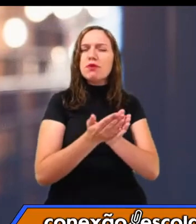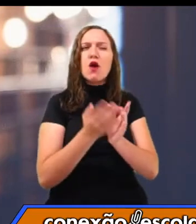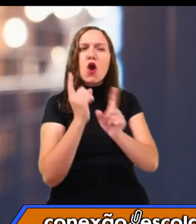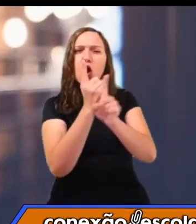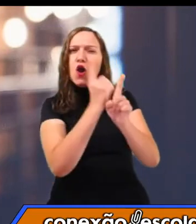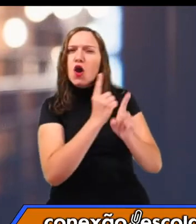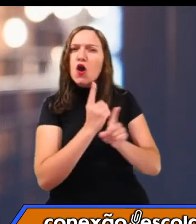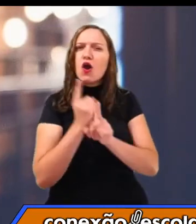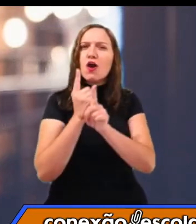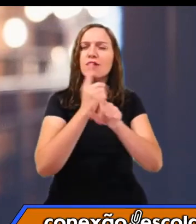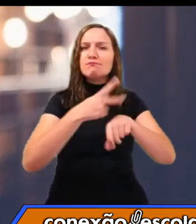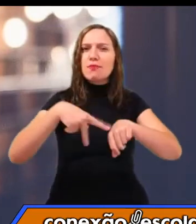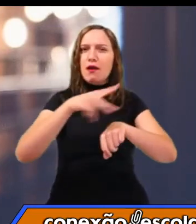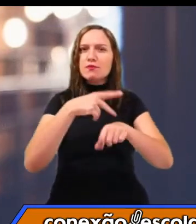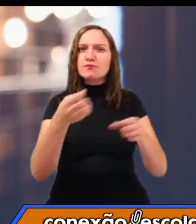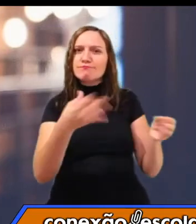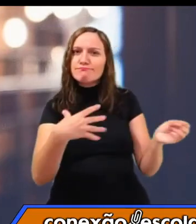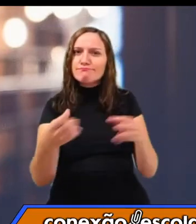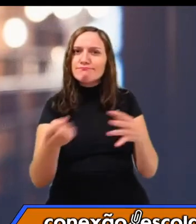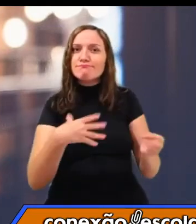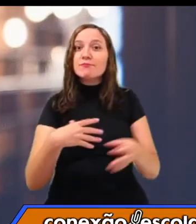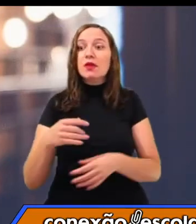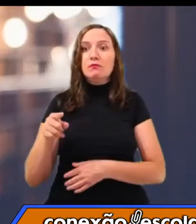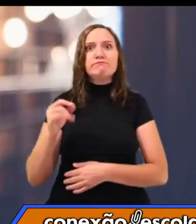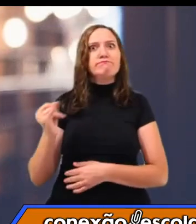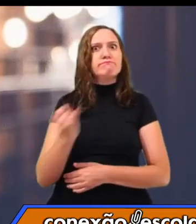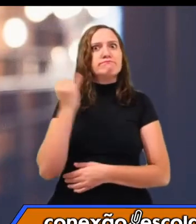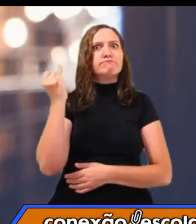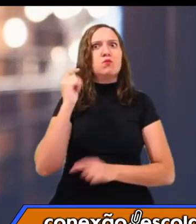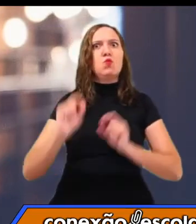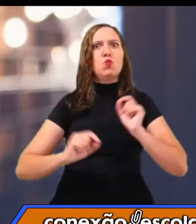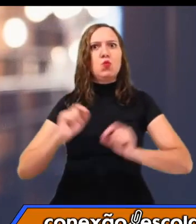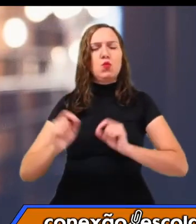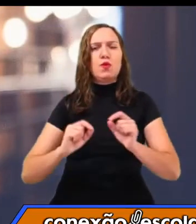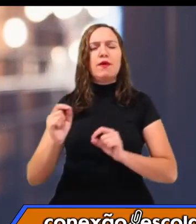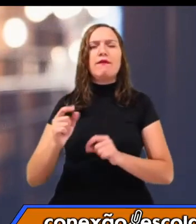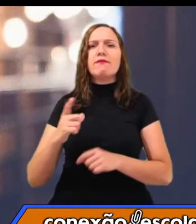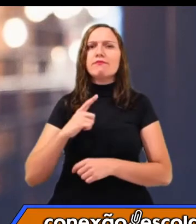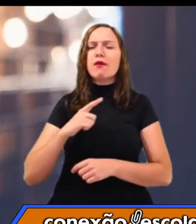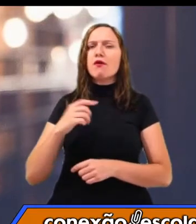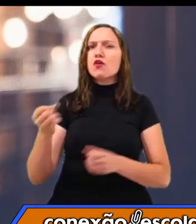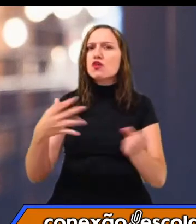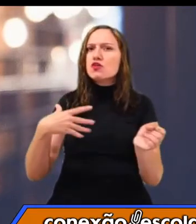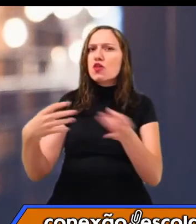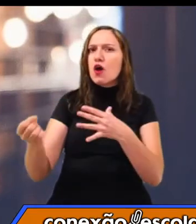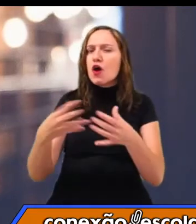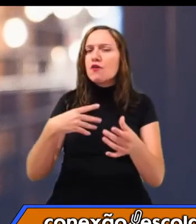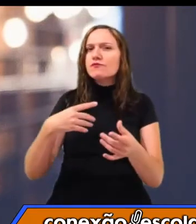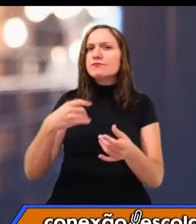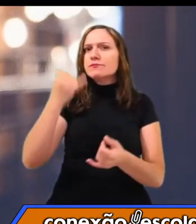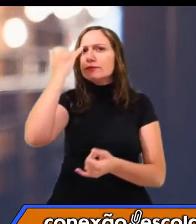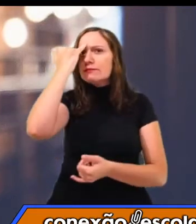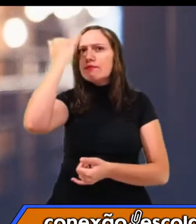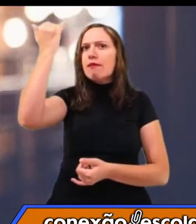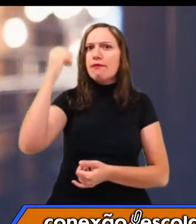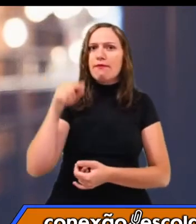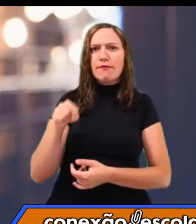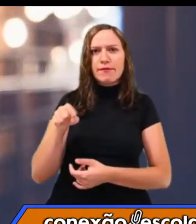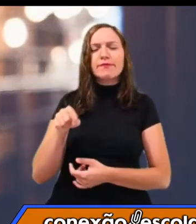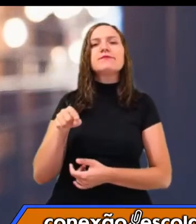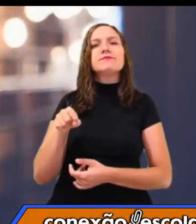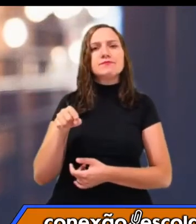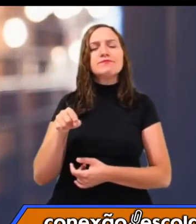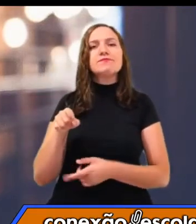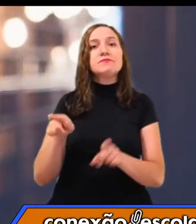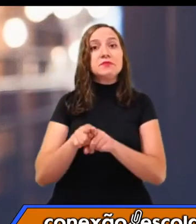grandes navegações têm uma importância fundamental, porque nessas novas ideias que surgiam, né,